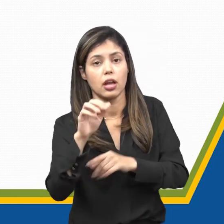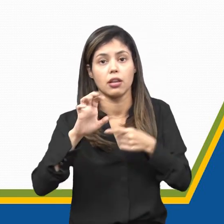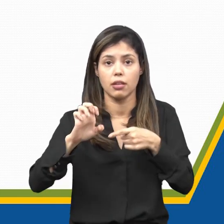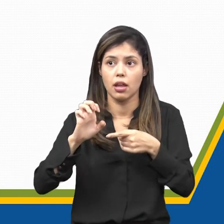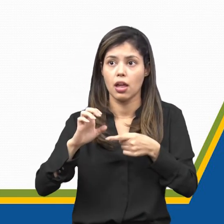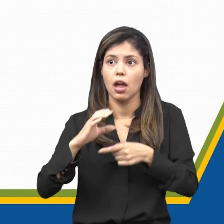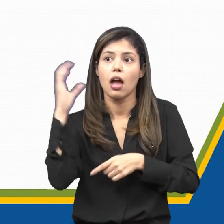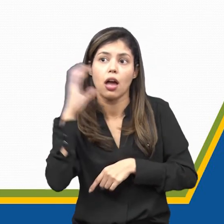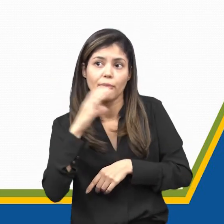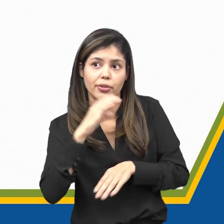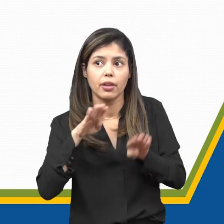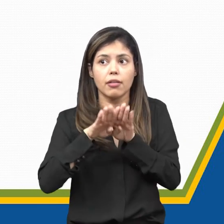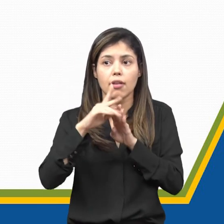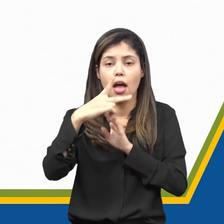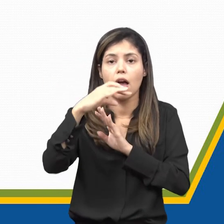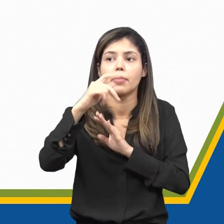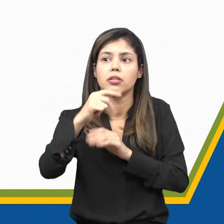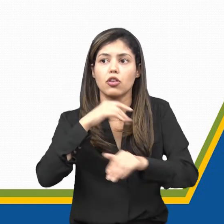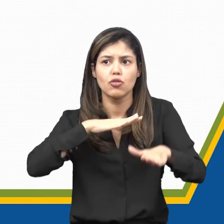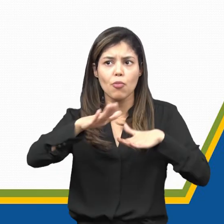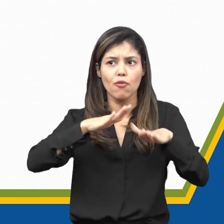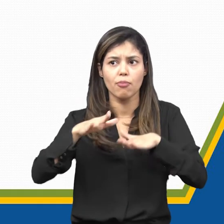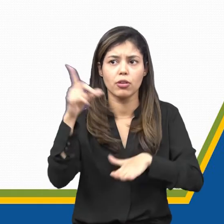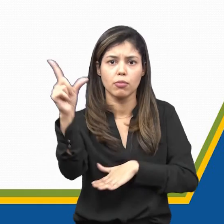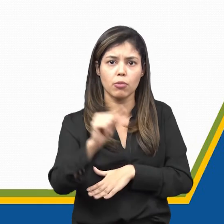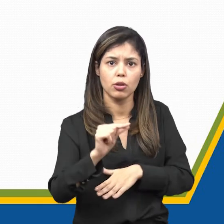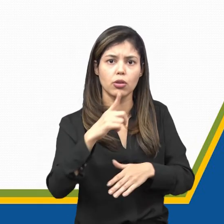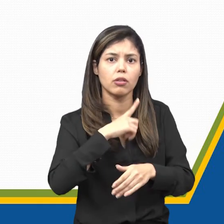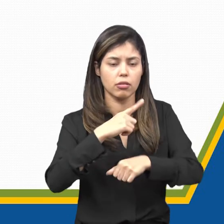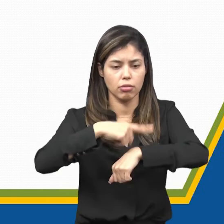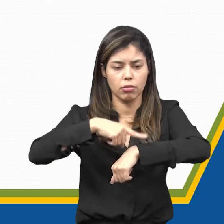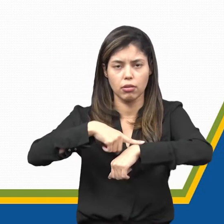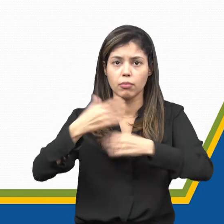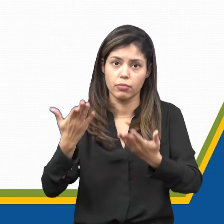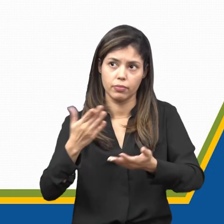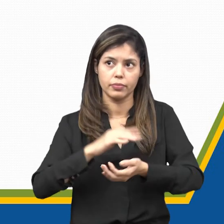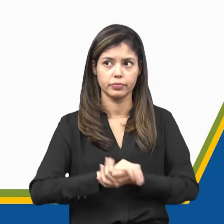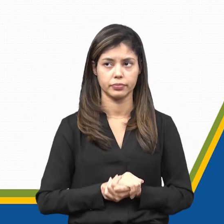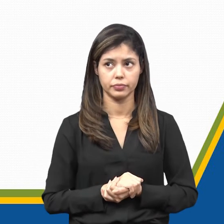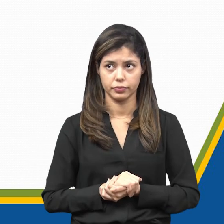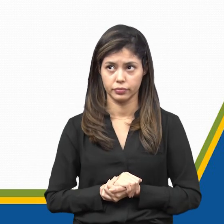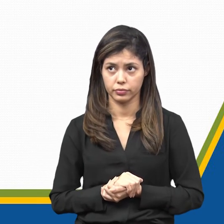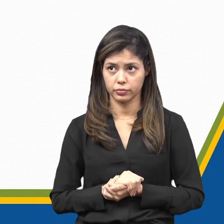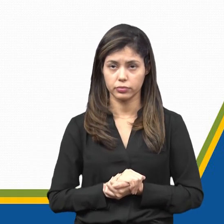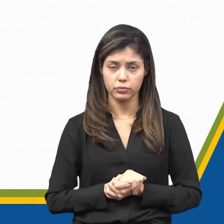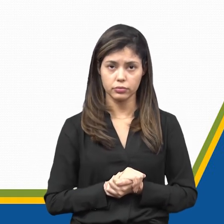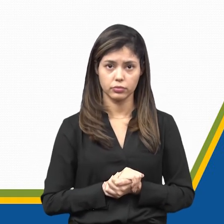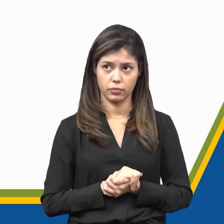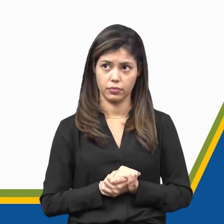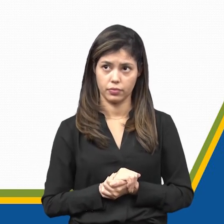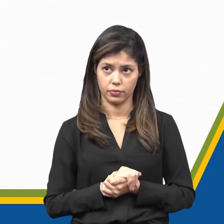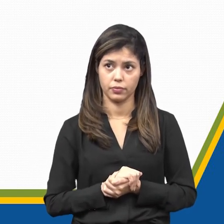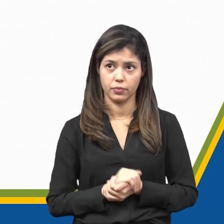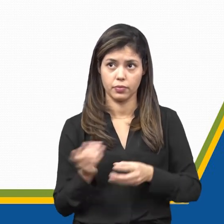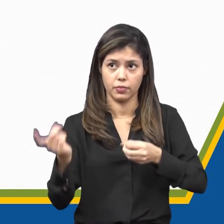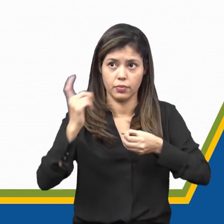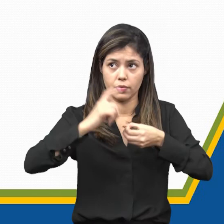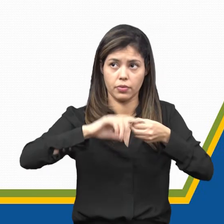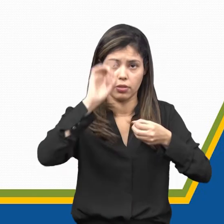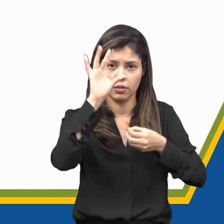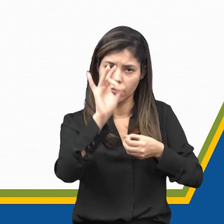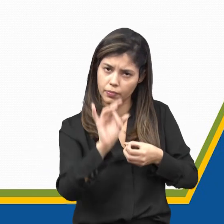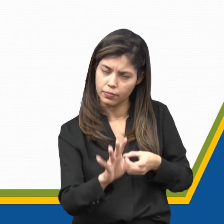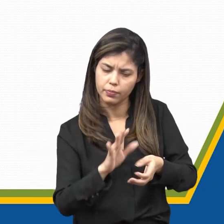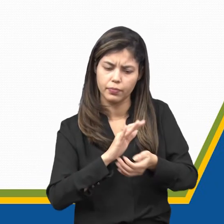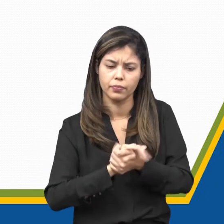E letra E, a velocidade é a capacidade de executar movimentos no menor tempo possível. Aqui tem um feedbackzinho, um